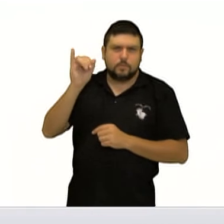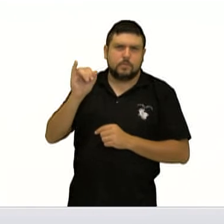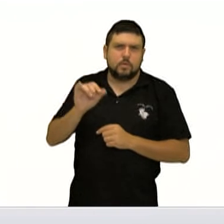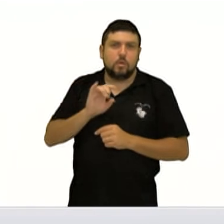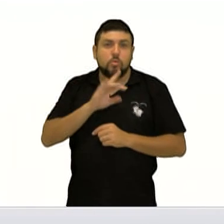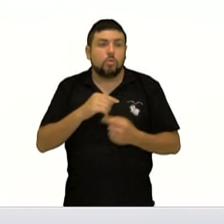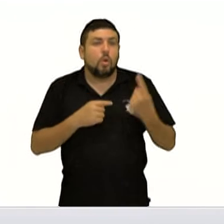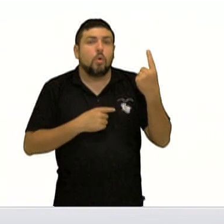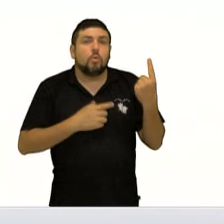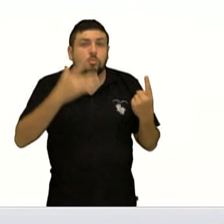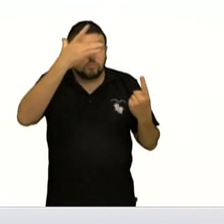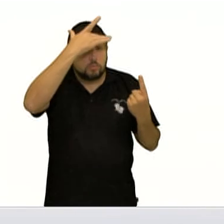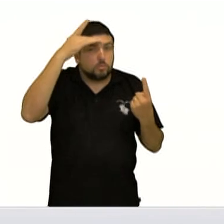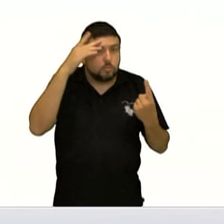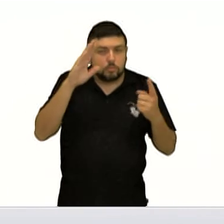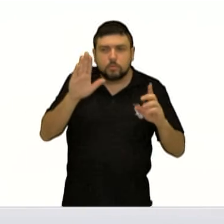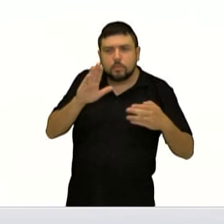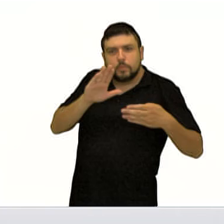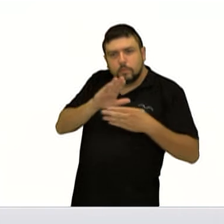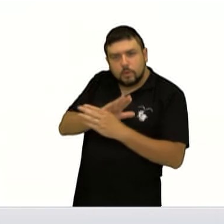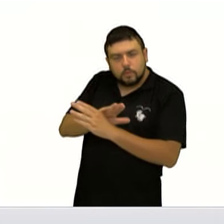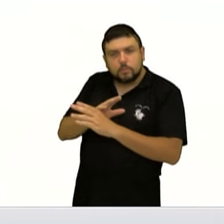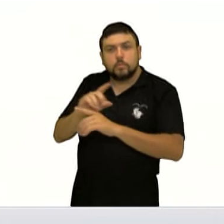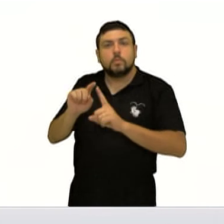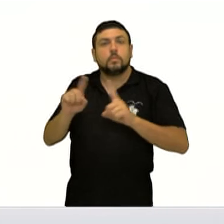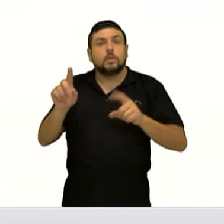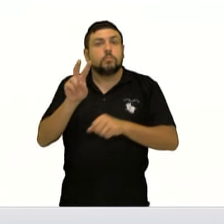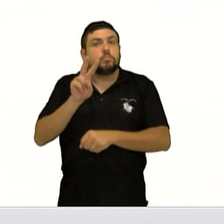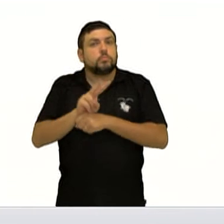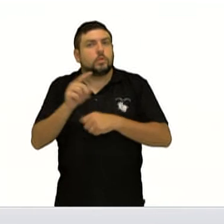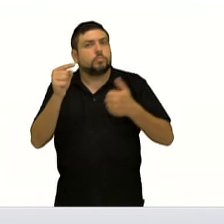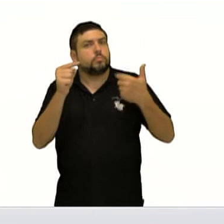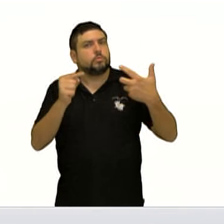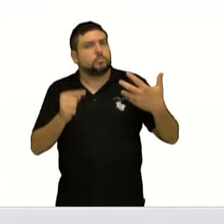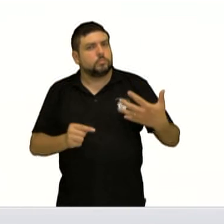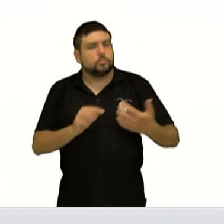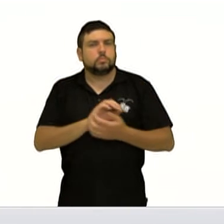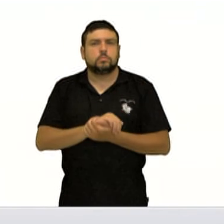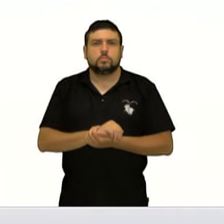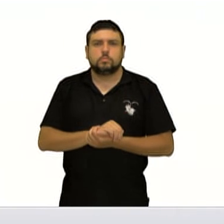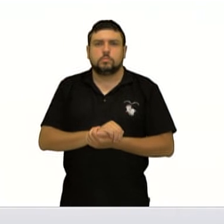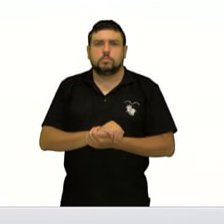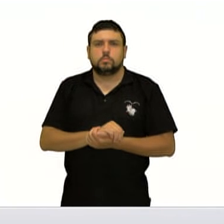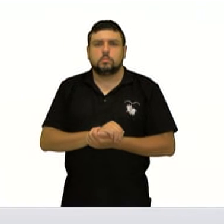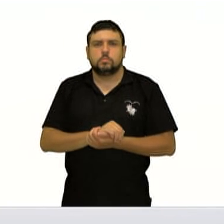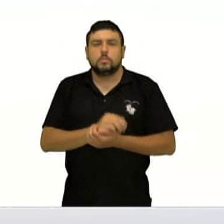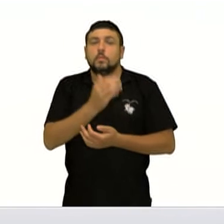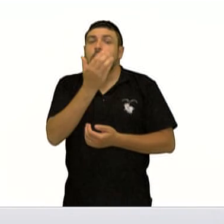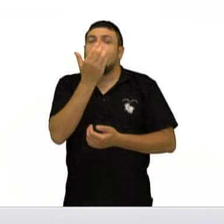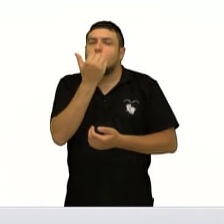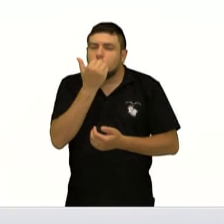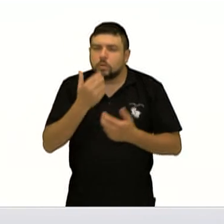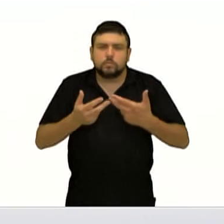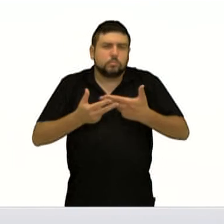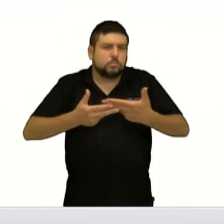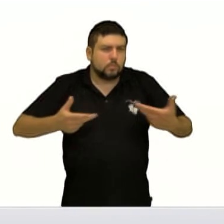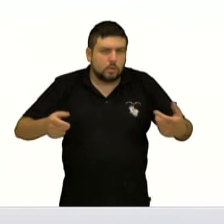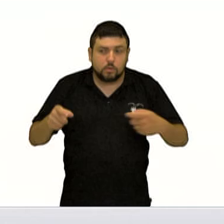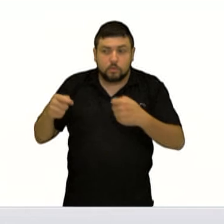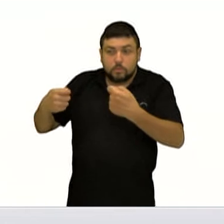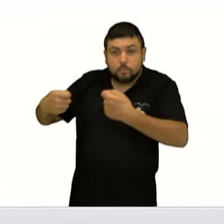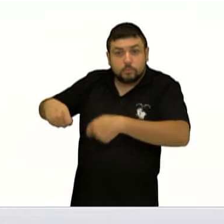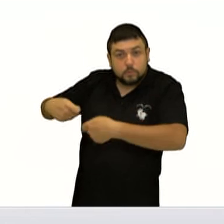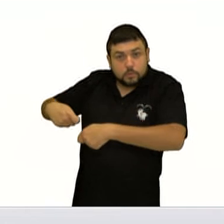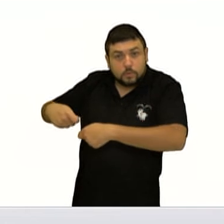entra com todos esses cuidados, ok? Refeições e todas as outras coisas que o paciente precisar devem